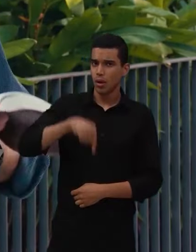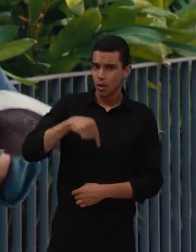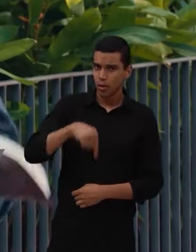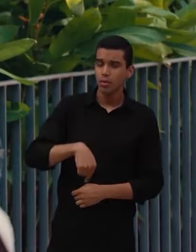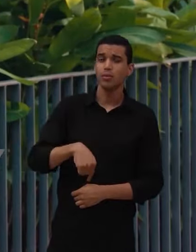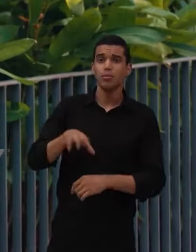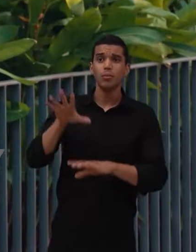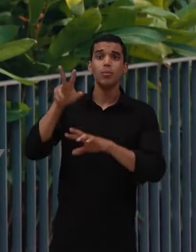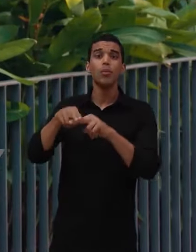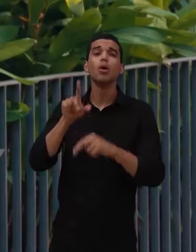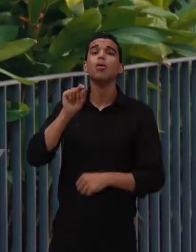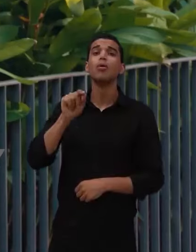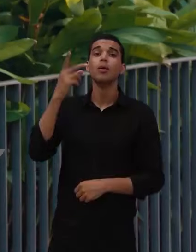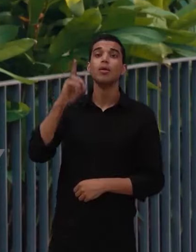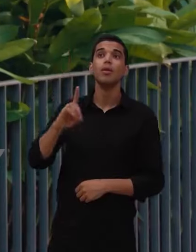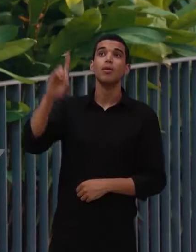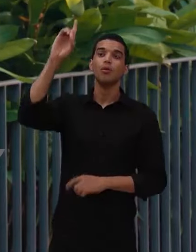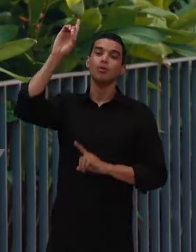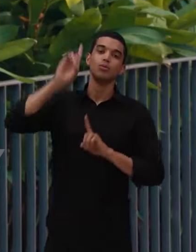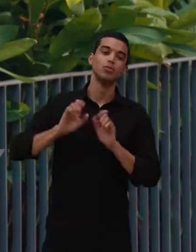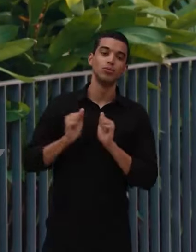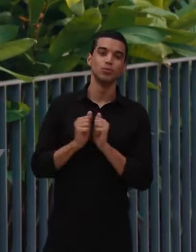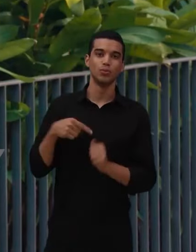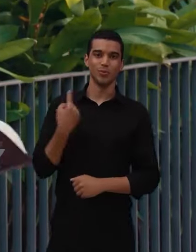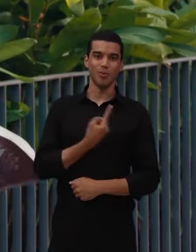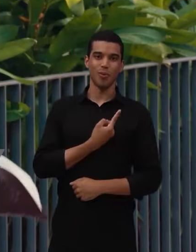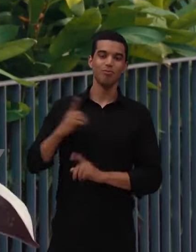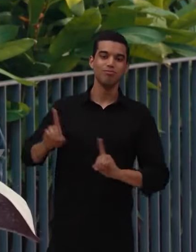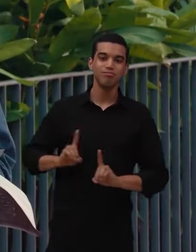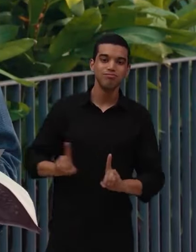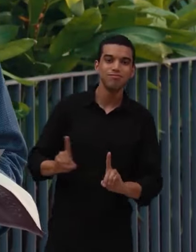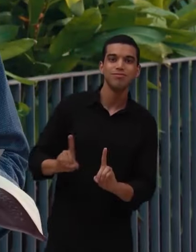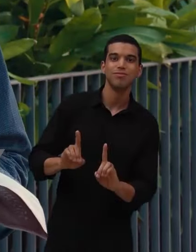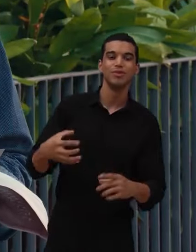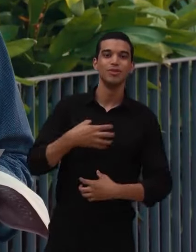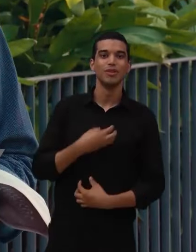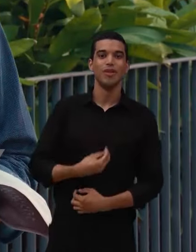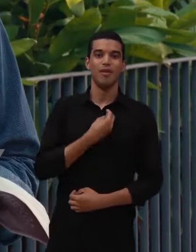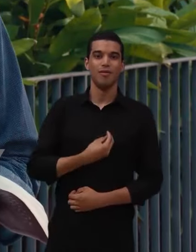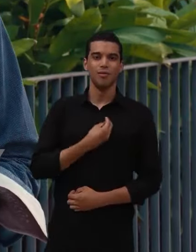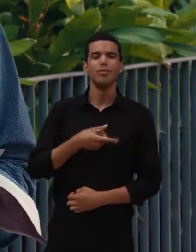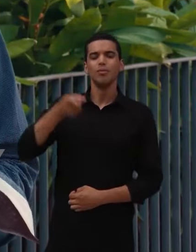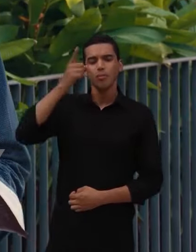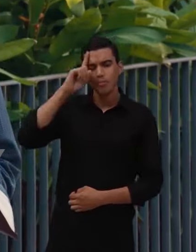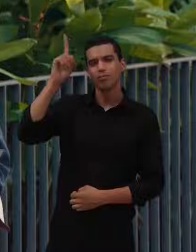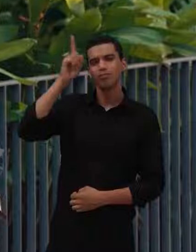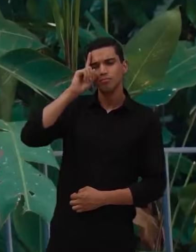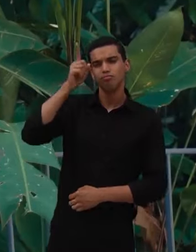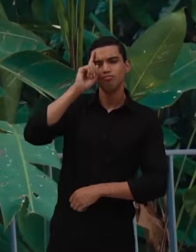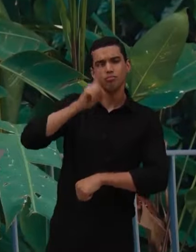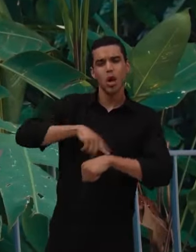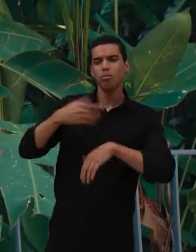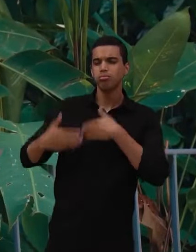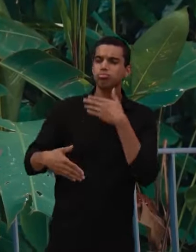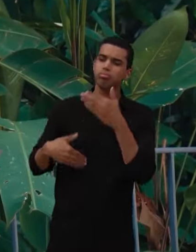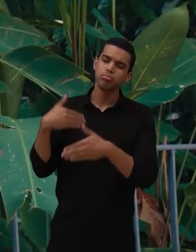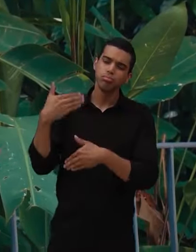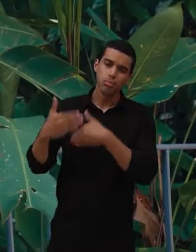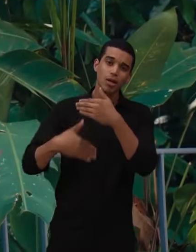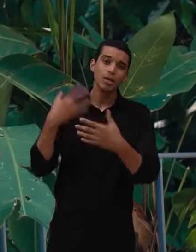em glória de Deus, porque temos a sua companhia, a sua presença. E em instantes e instantes, momentos